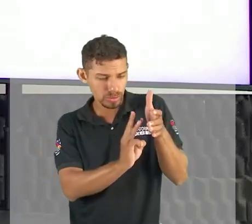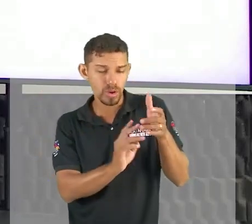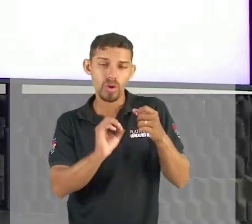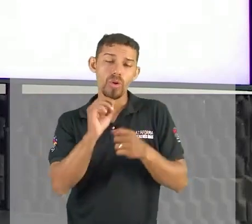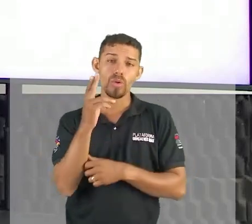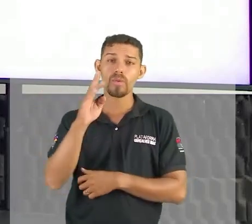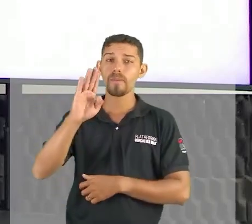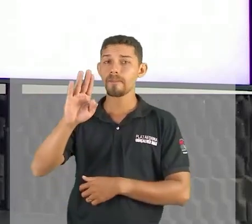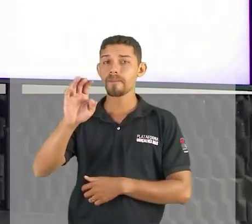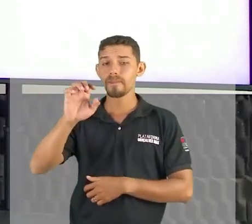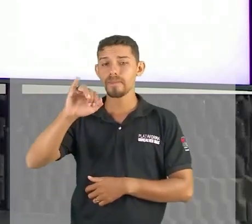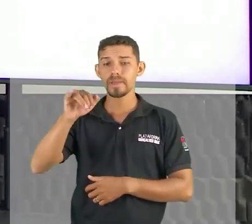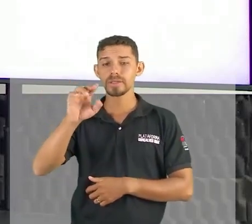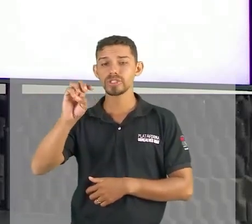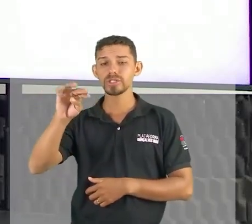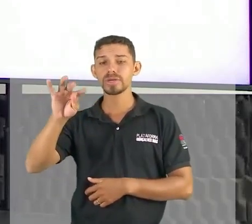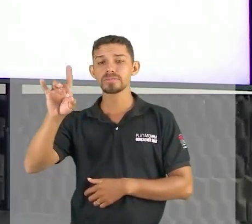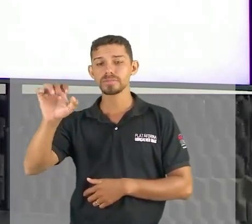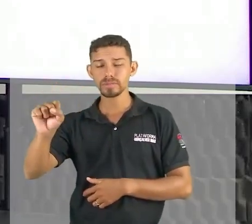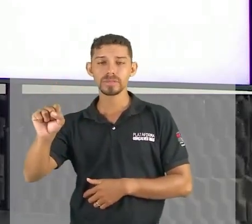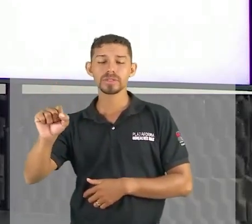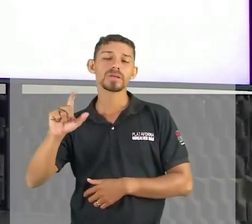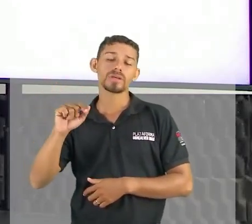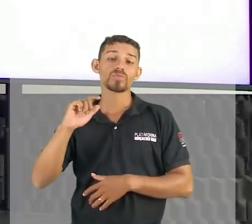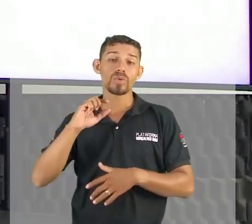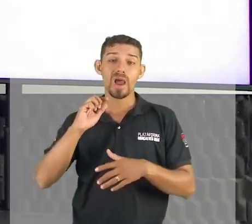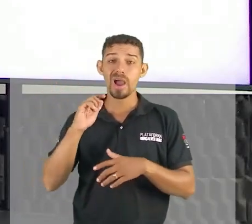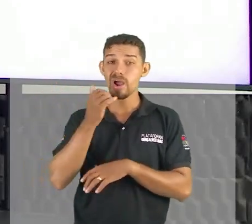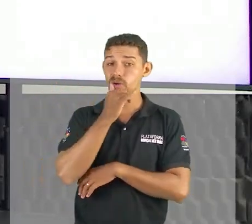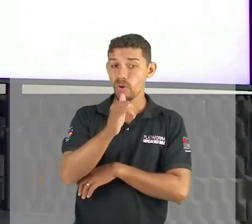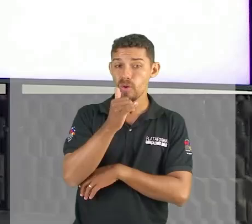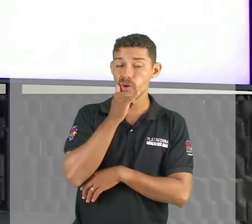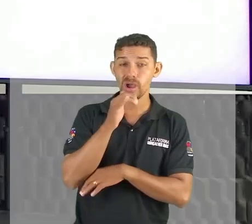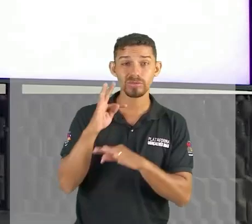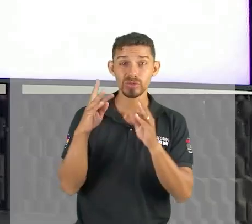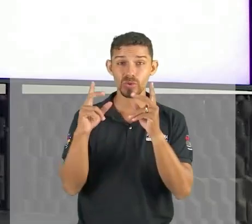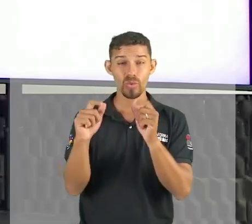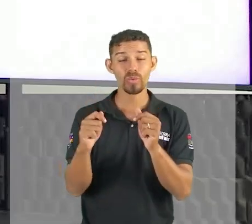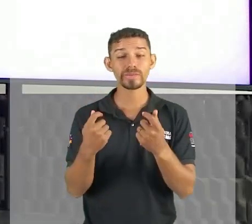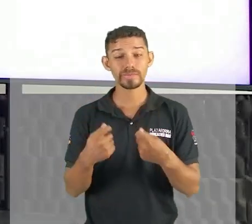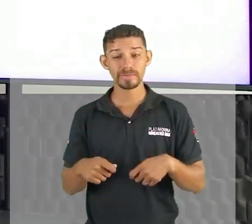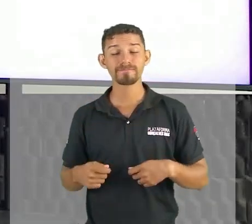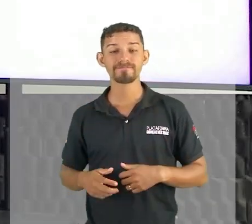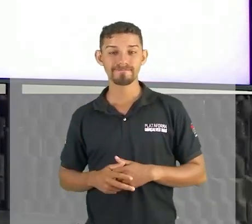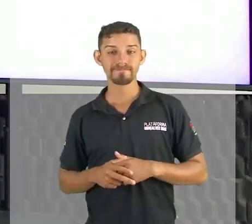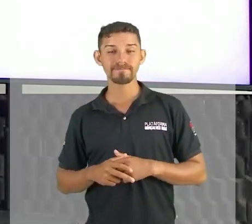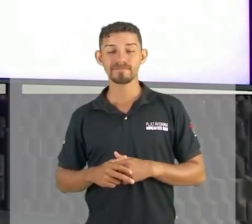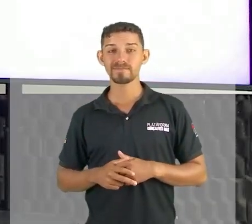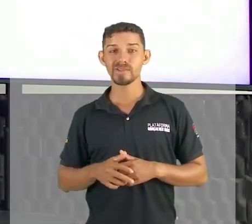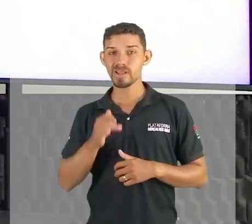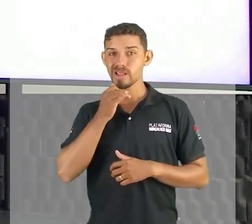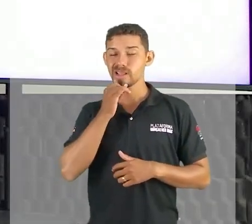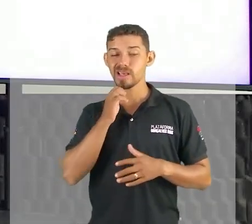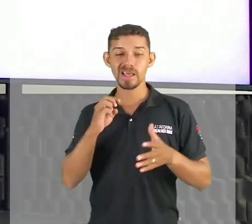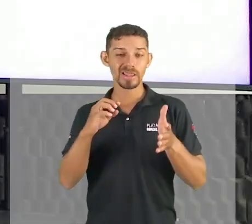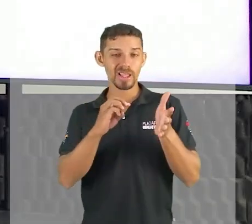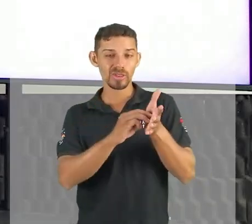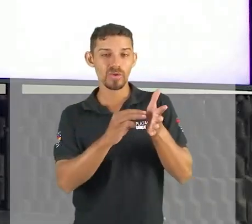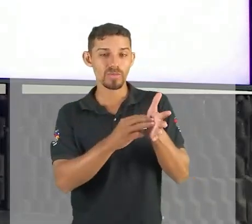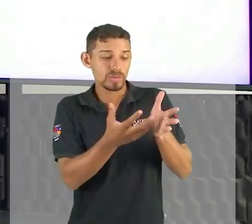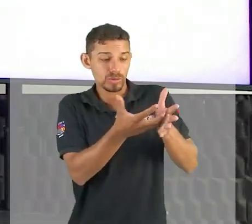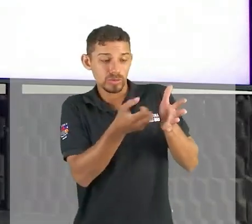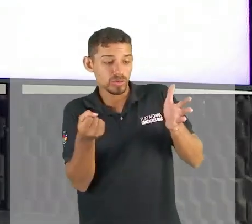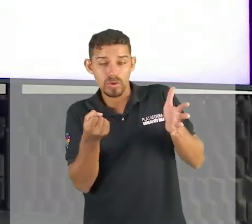corrente para sustentar todos os aparelhos ela vai vir da tomada uma